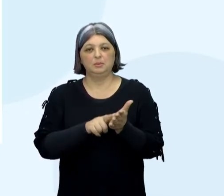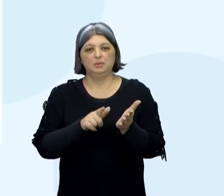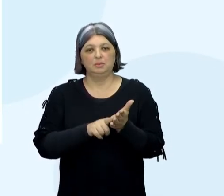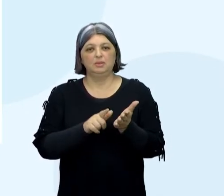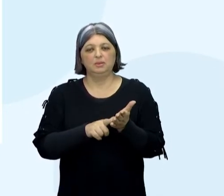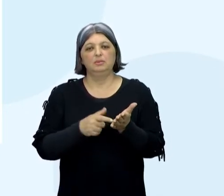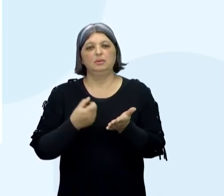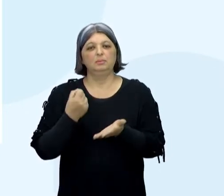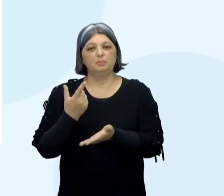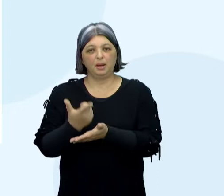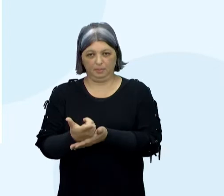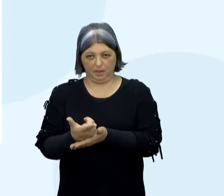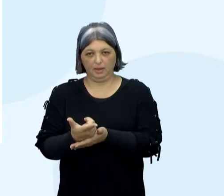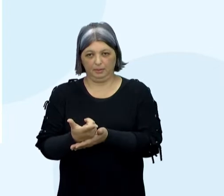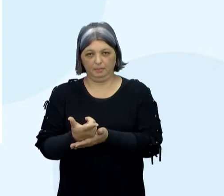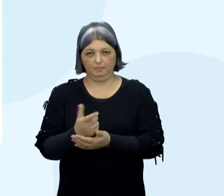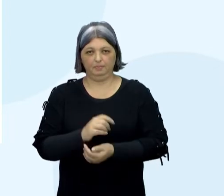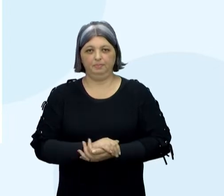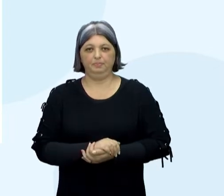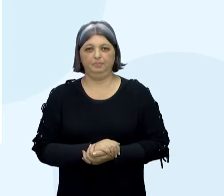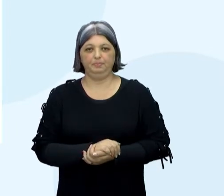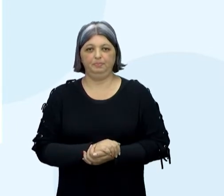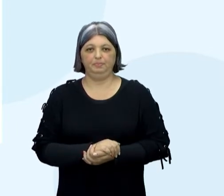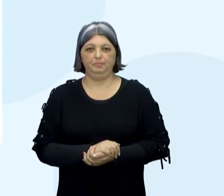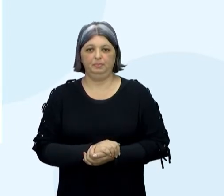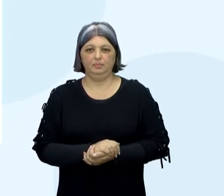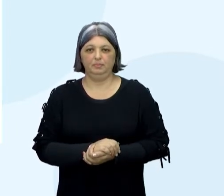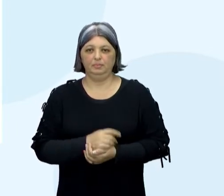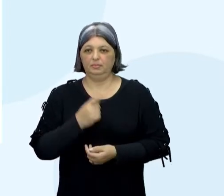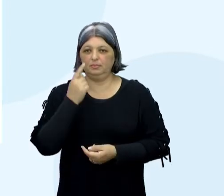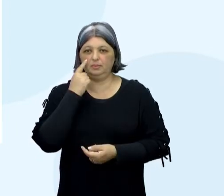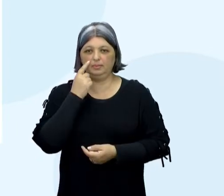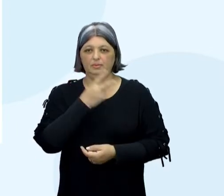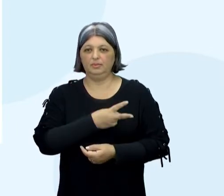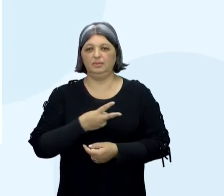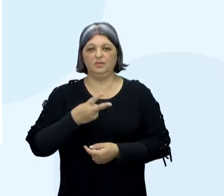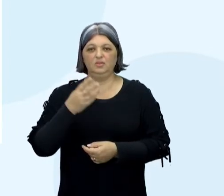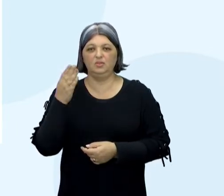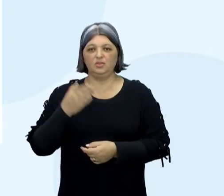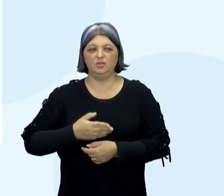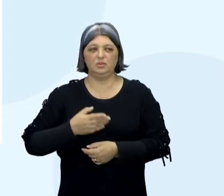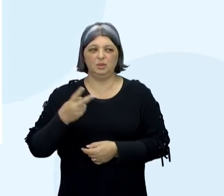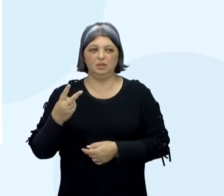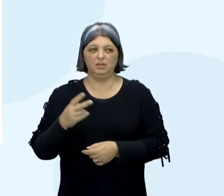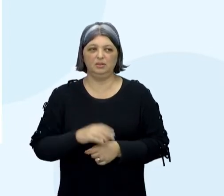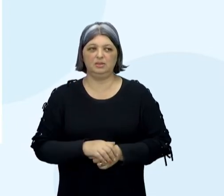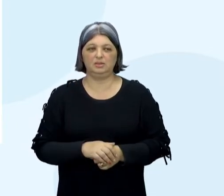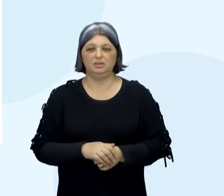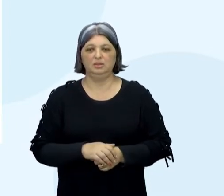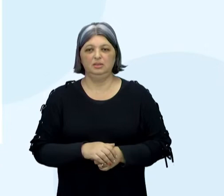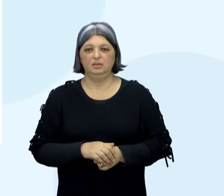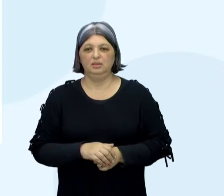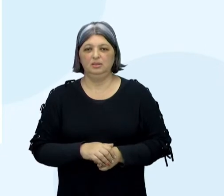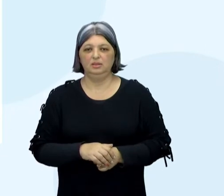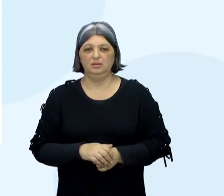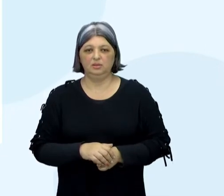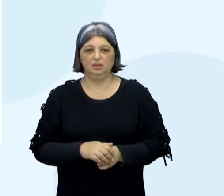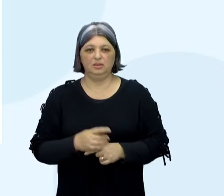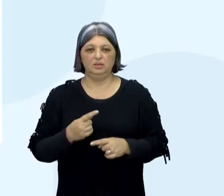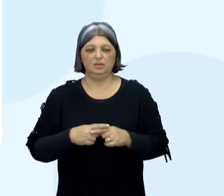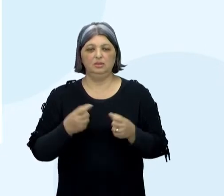pago para isso. E o vencimento aí dia 22/2. E aí tem as